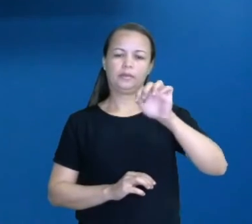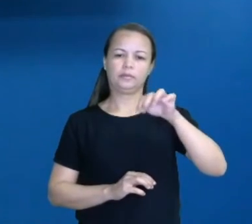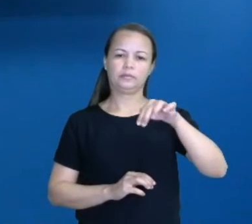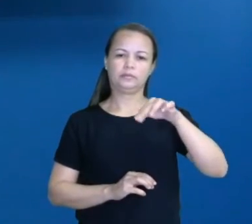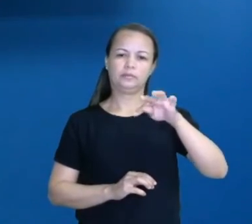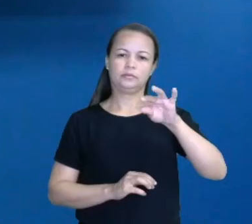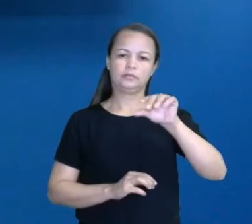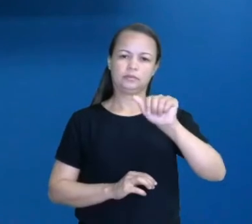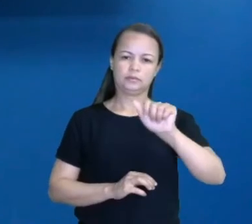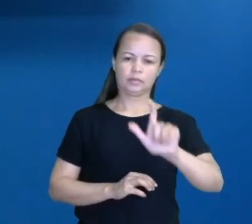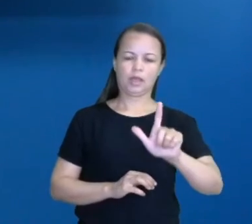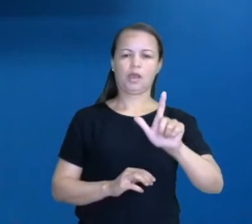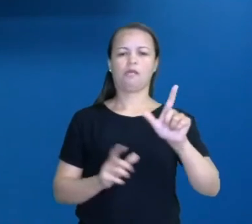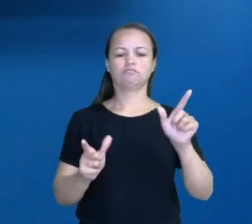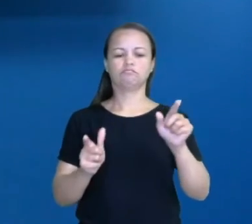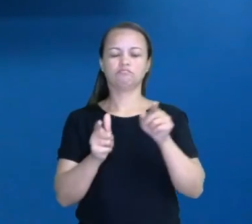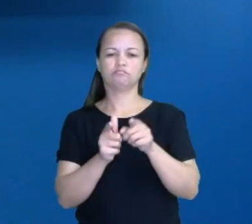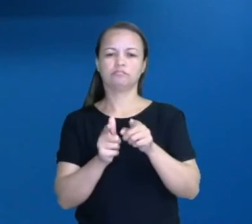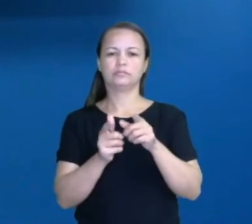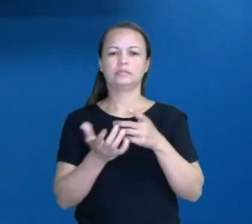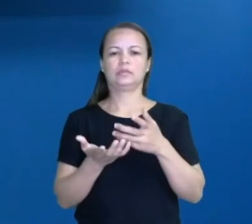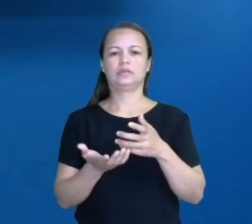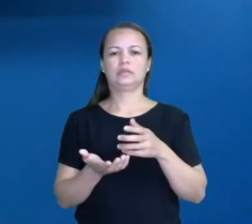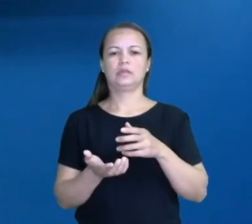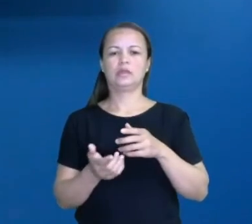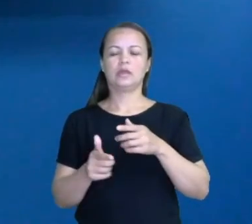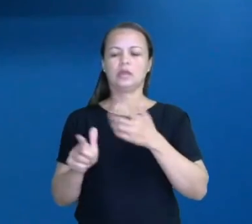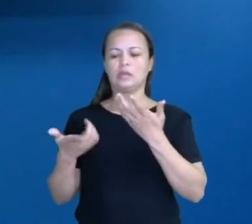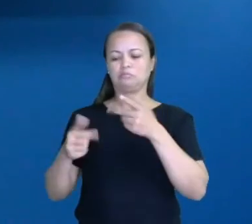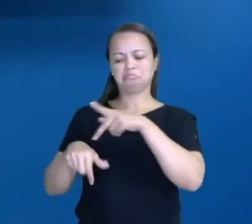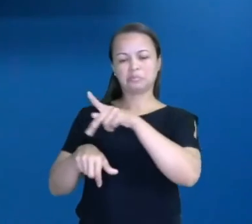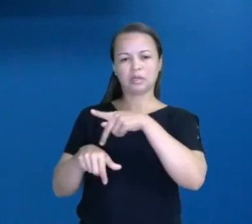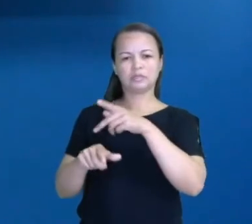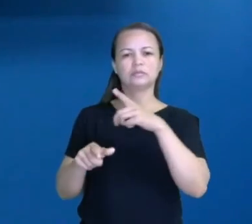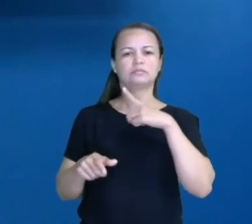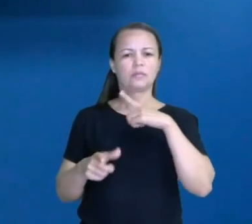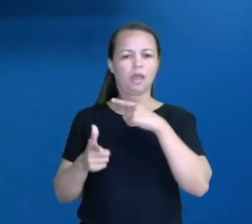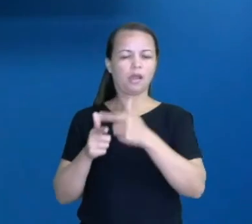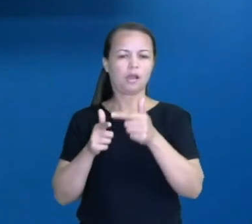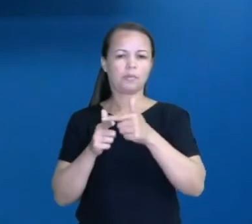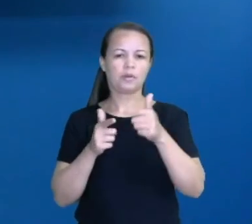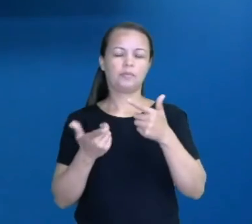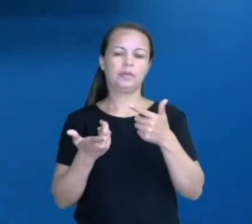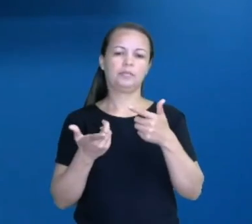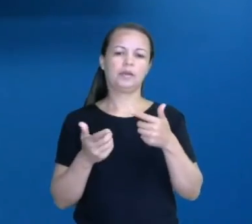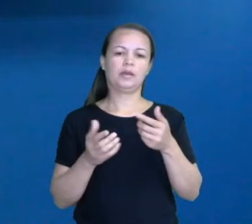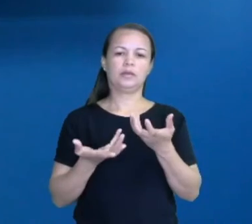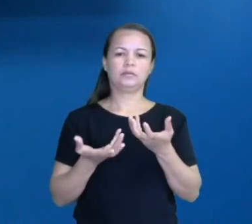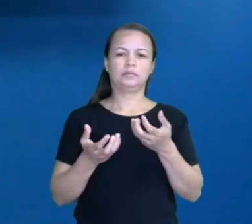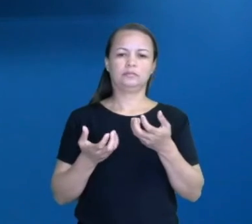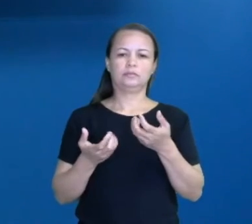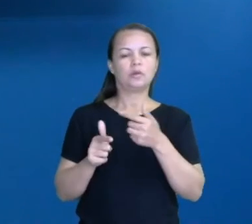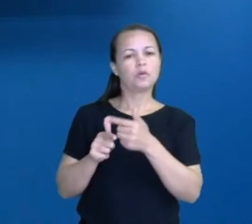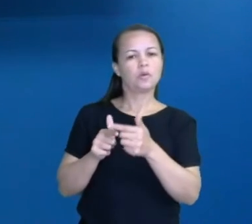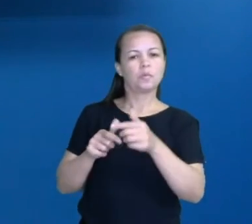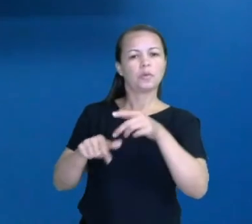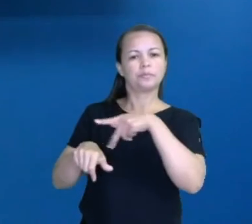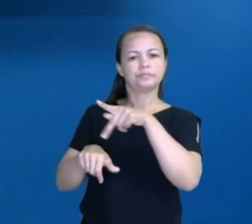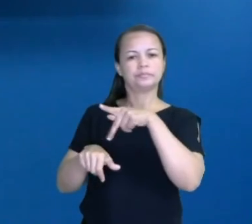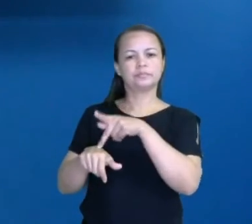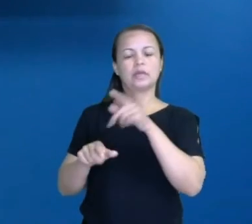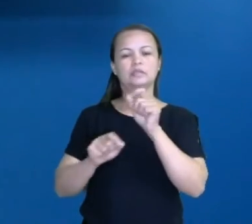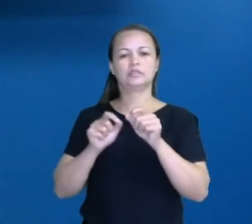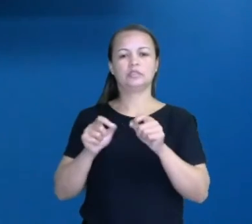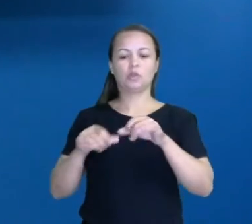Então, muitas vezes ocorre nesse país ter algum problema, ter essa multinacional ter algum problema nesse país e ela